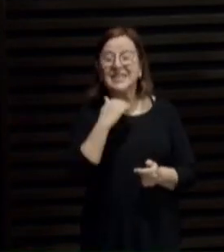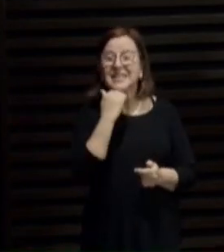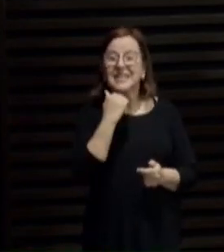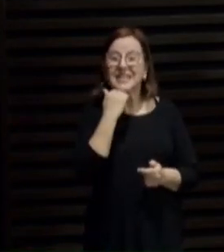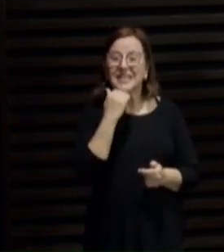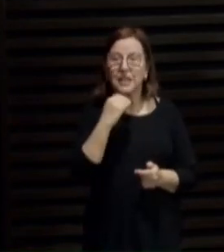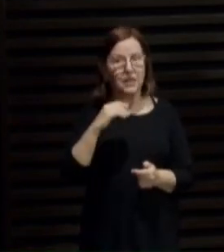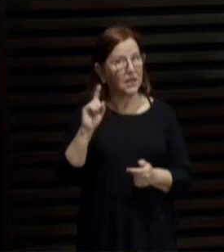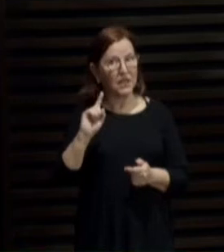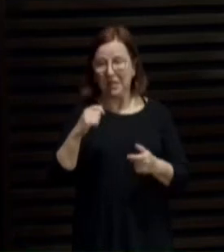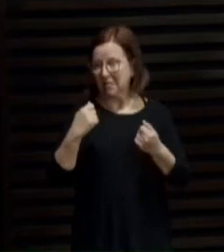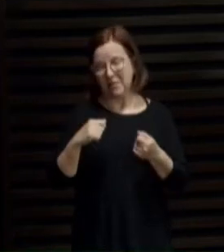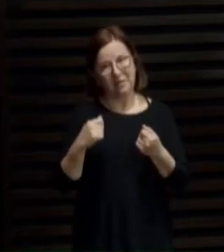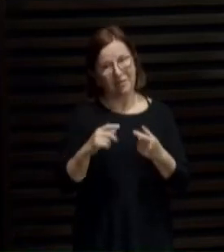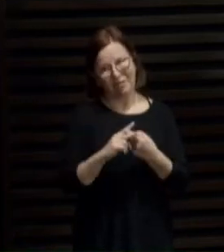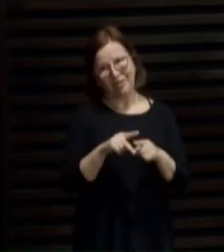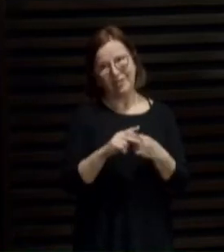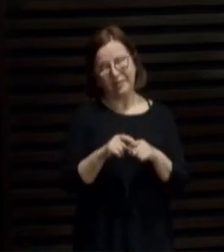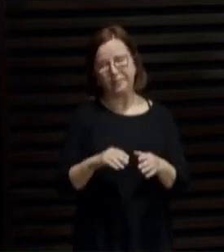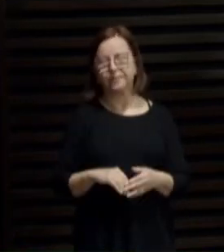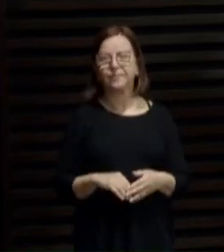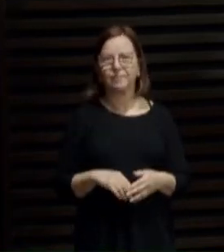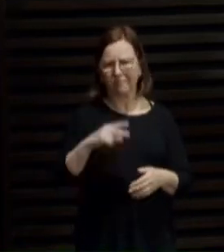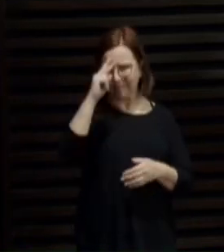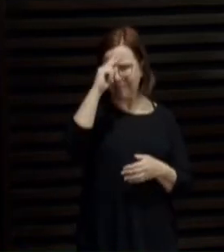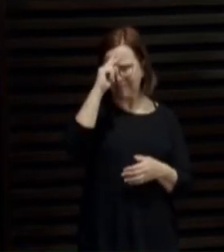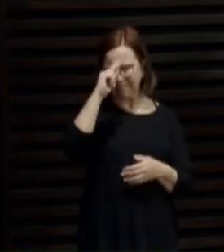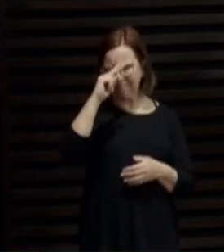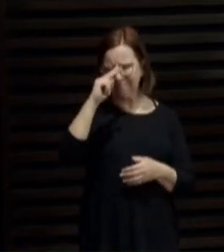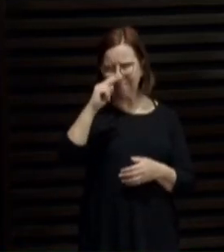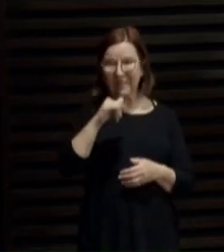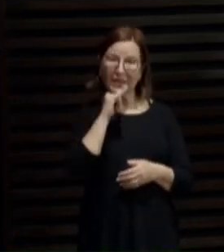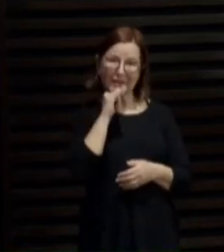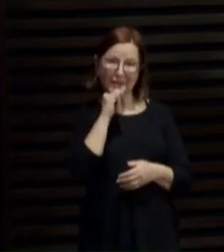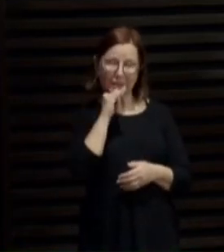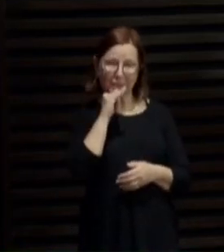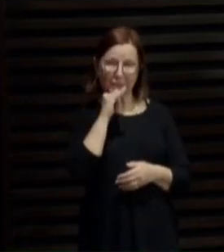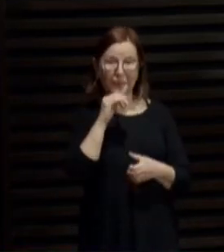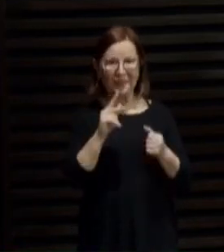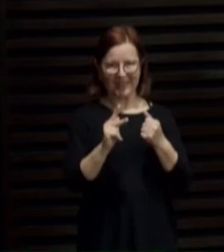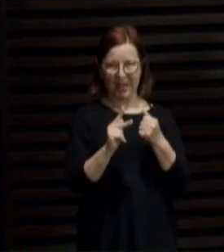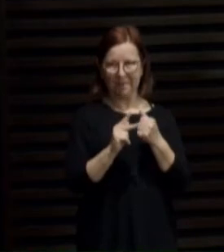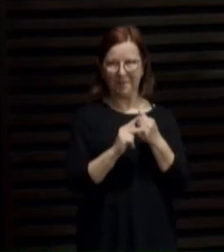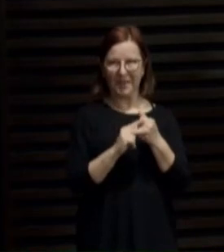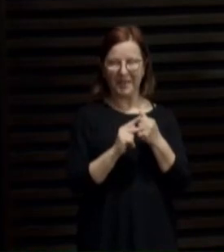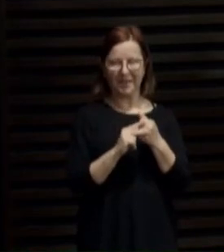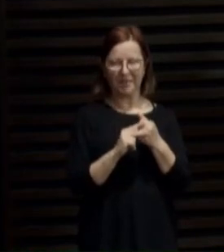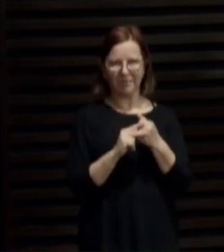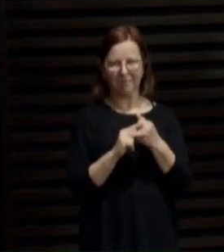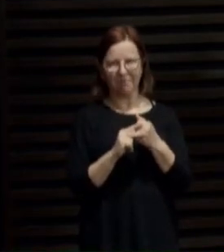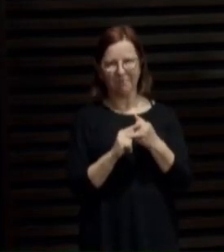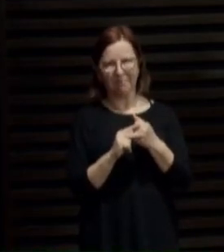não precise. Lembre-se, por exemplo, do apóstolo Pedro, que foi, a gente diria, o